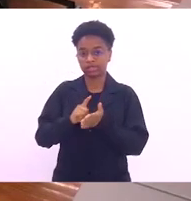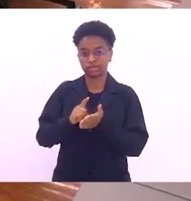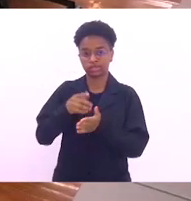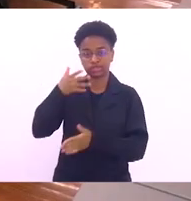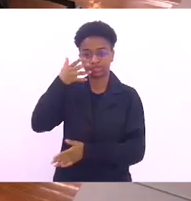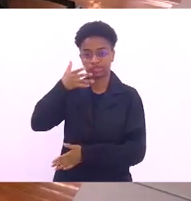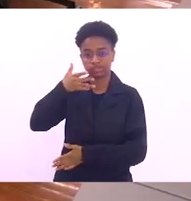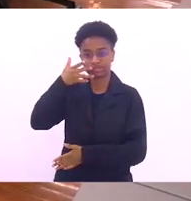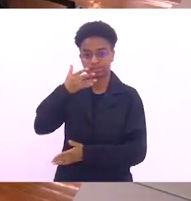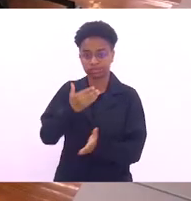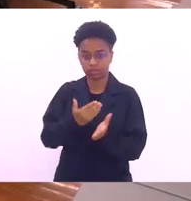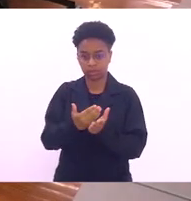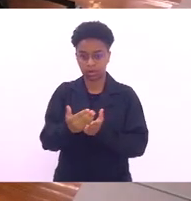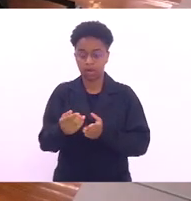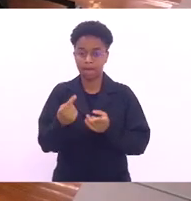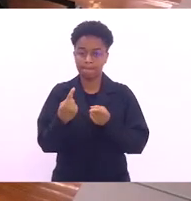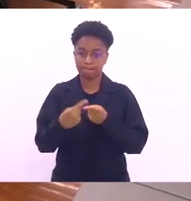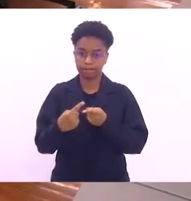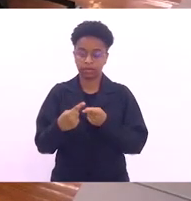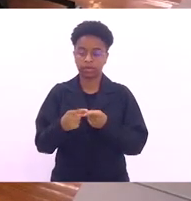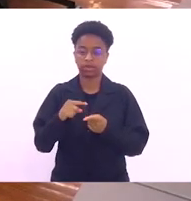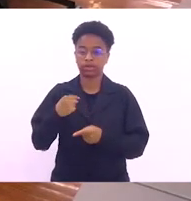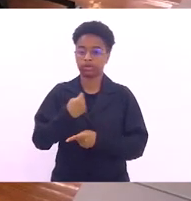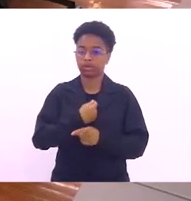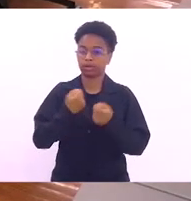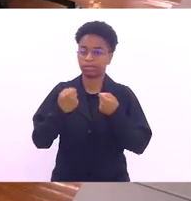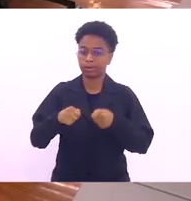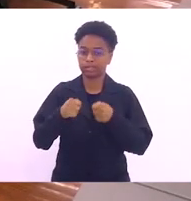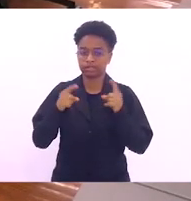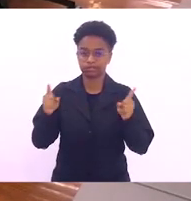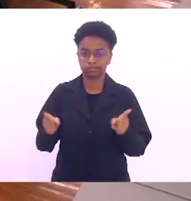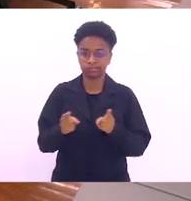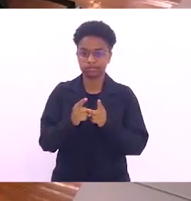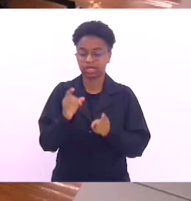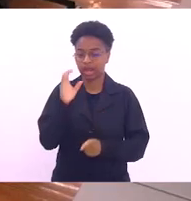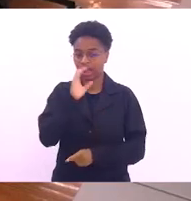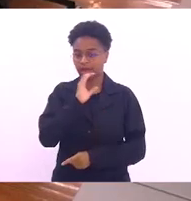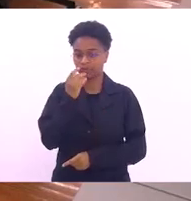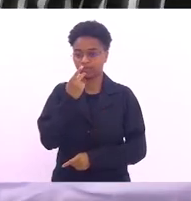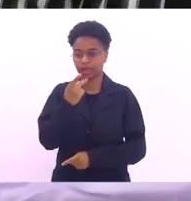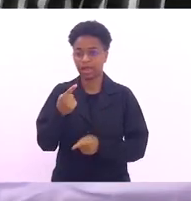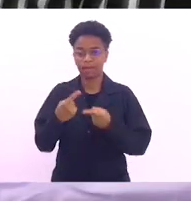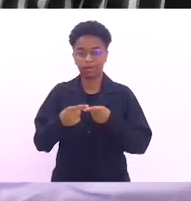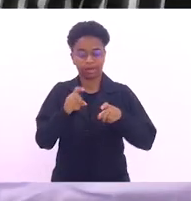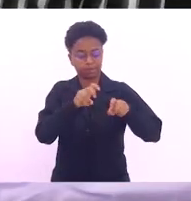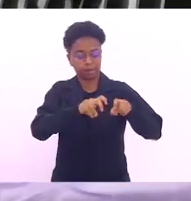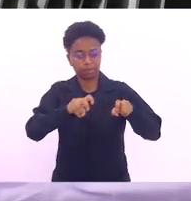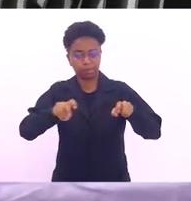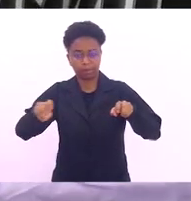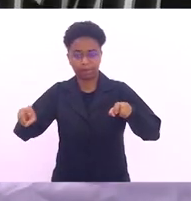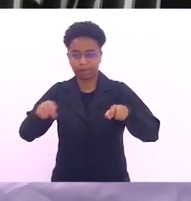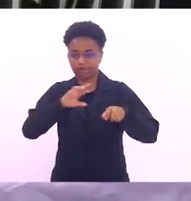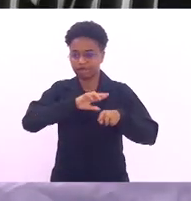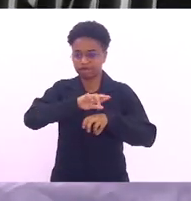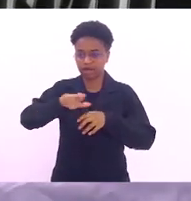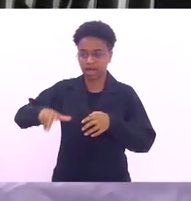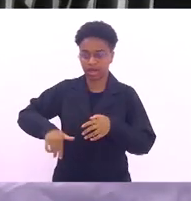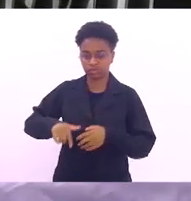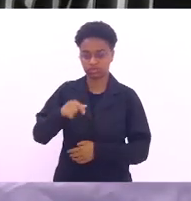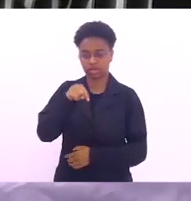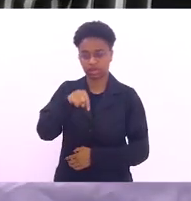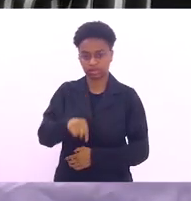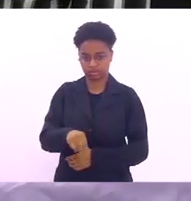a gente tem que falar com brevidade dadas a tantas autoridades aqui desta